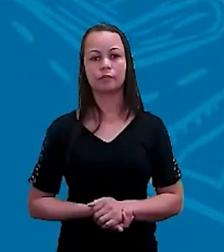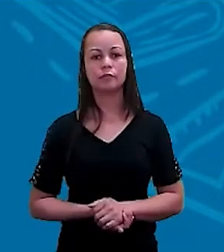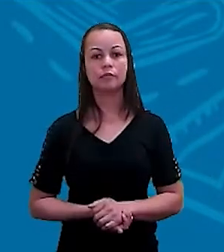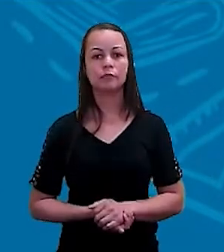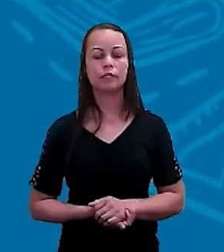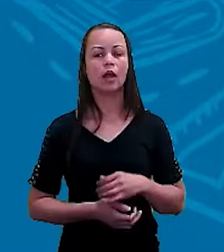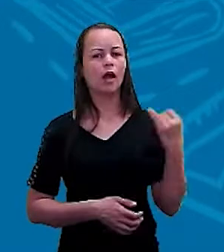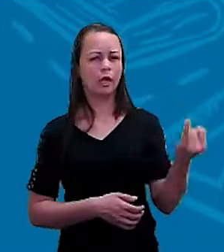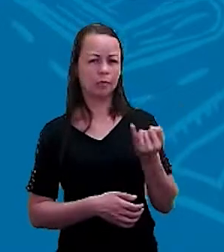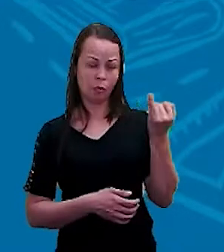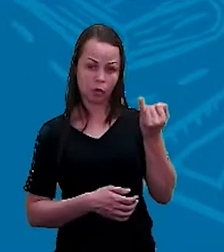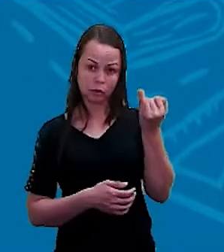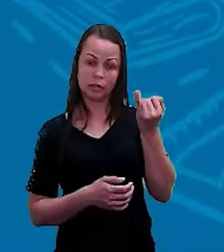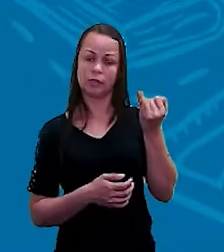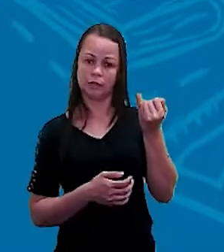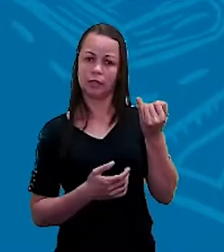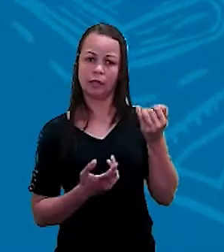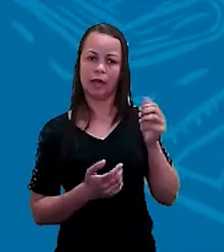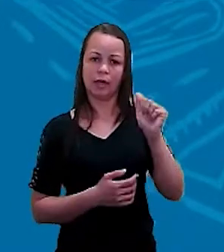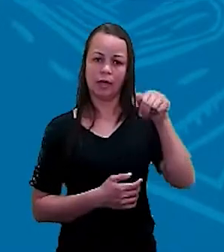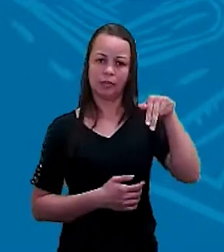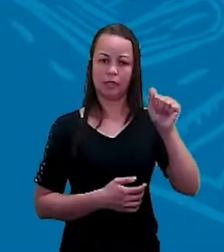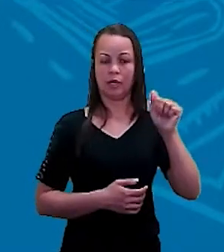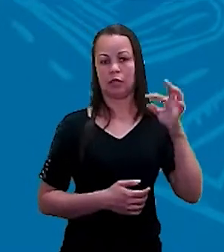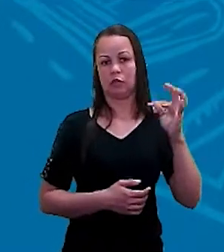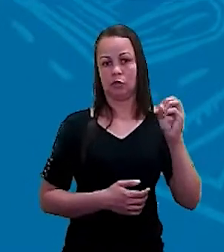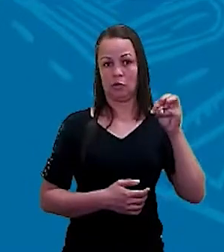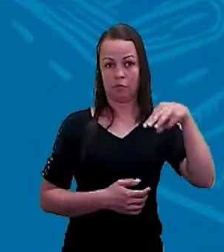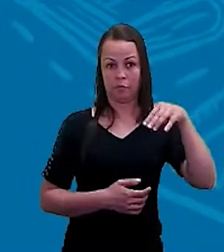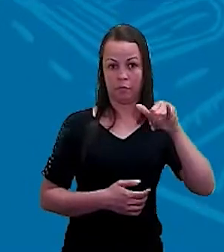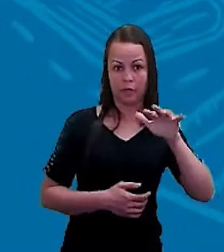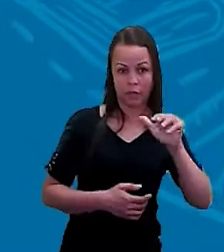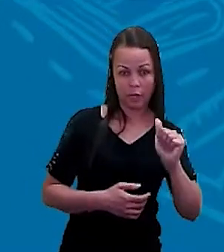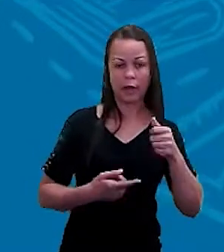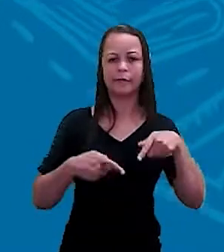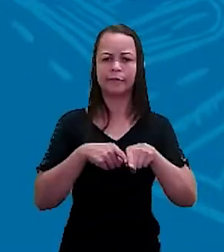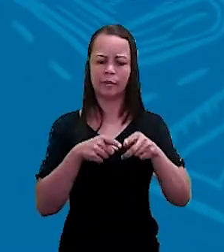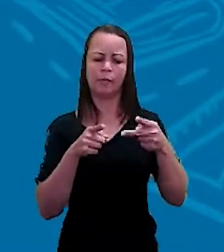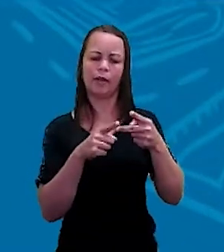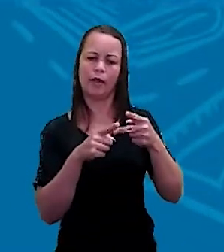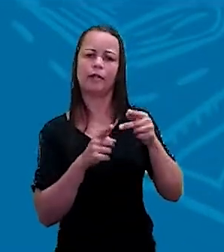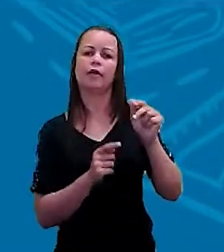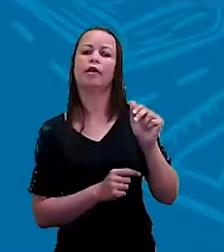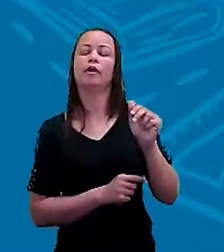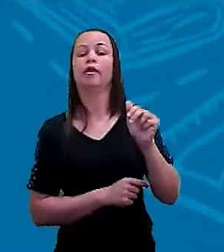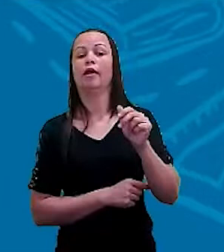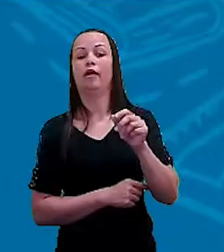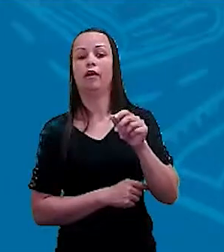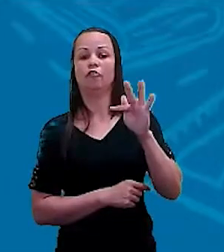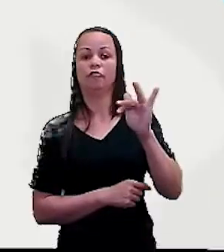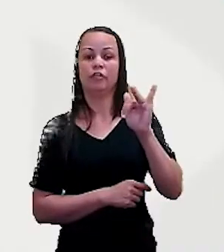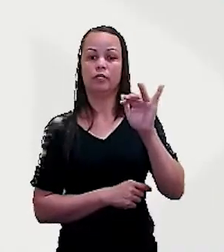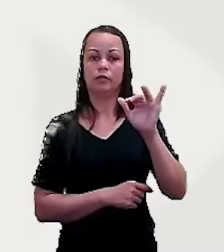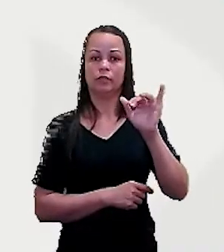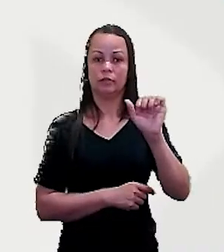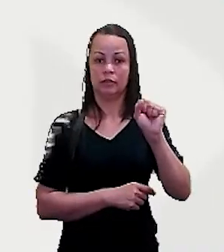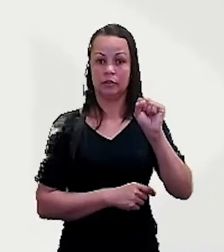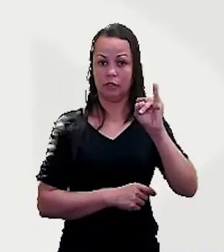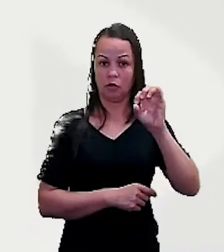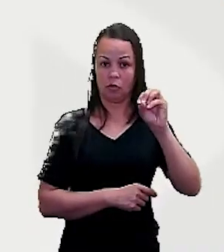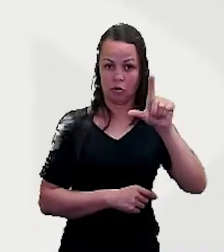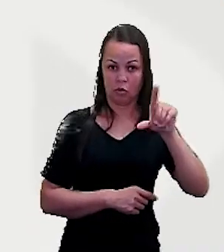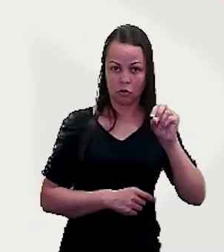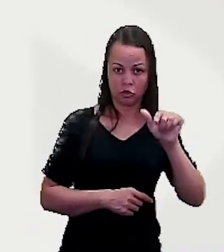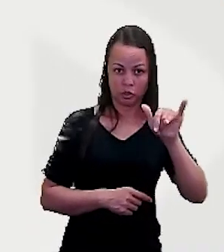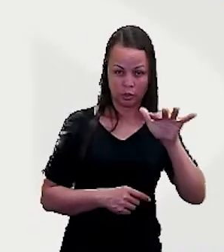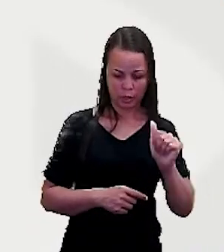da importância anatômica quanto fisiológica do sistema digestório. E aí, já vou pedir para a produção abrir essa